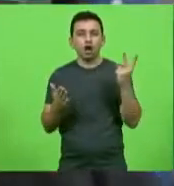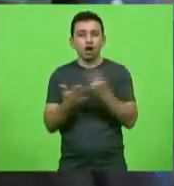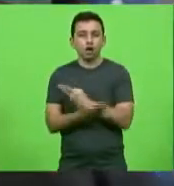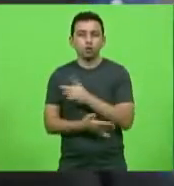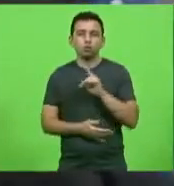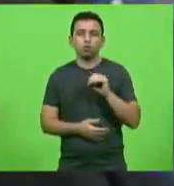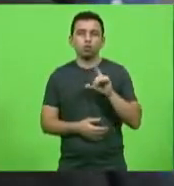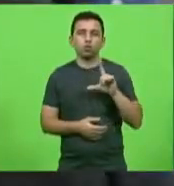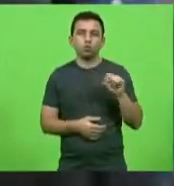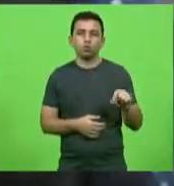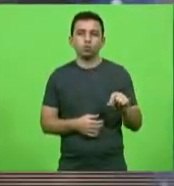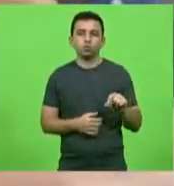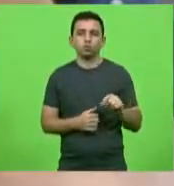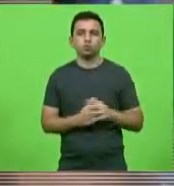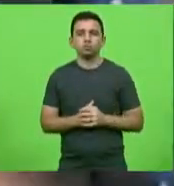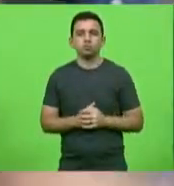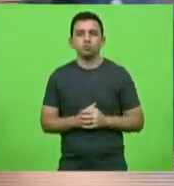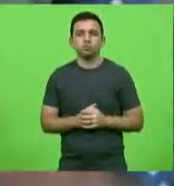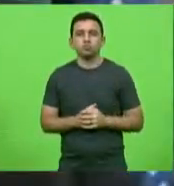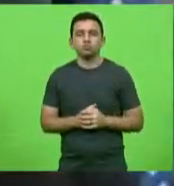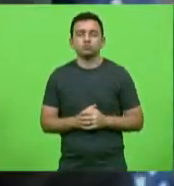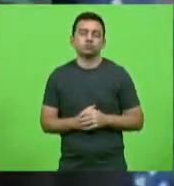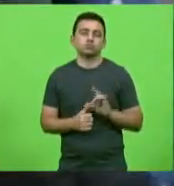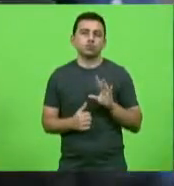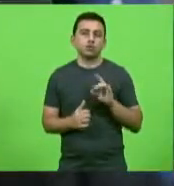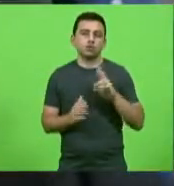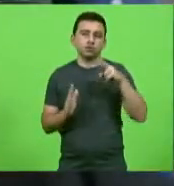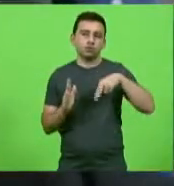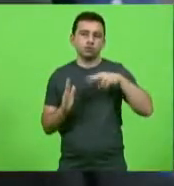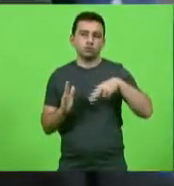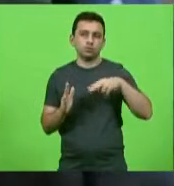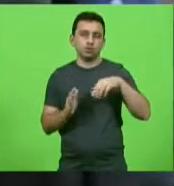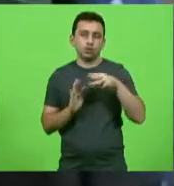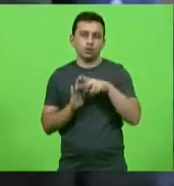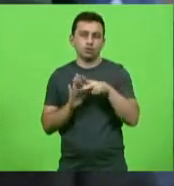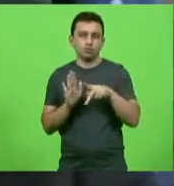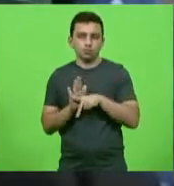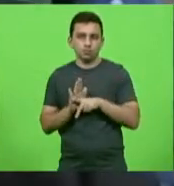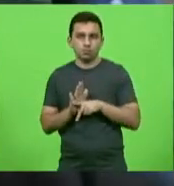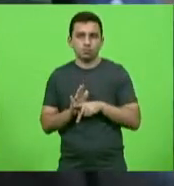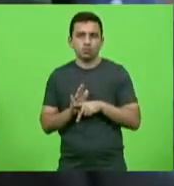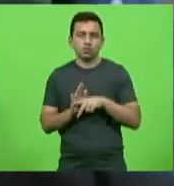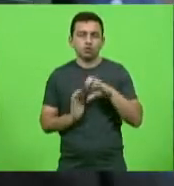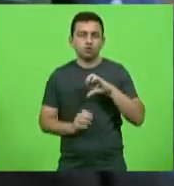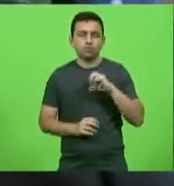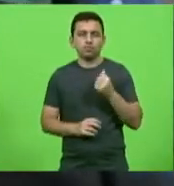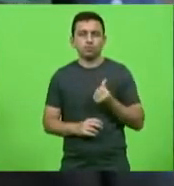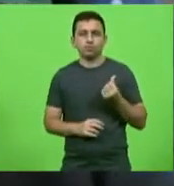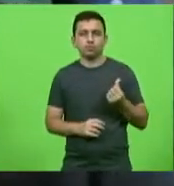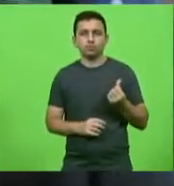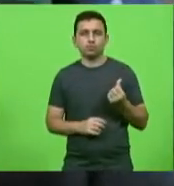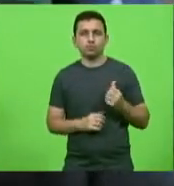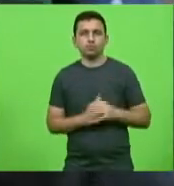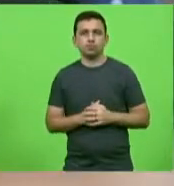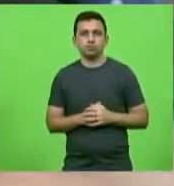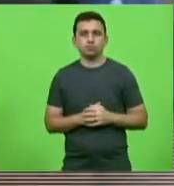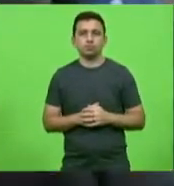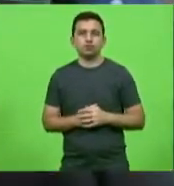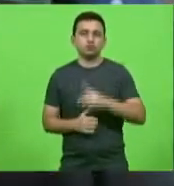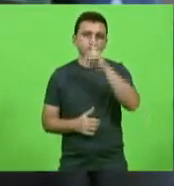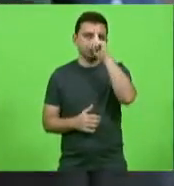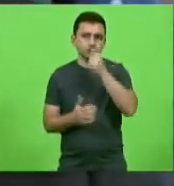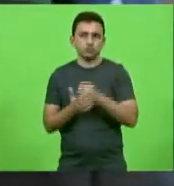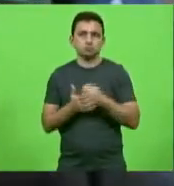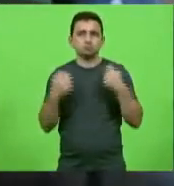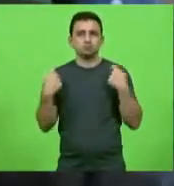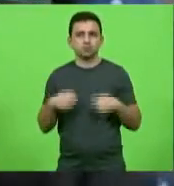erro. Eu repito, a simples leitura da medida provisória número 966 de 2020 determina